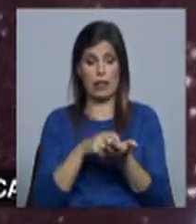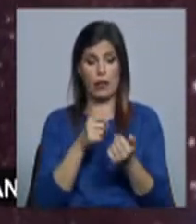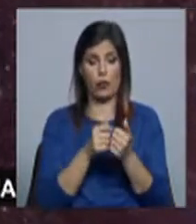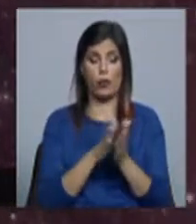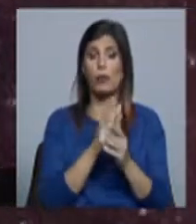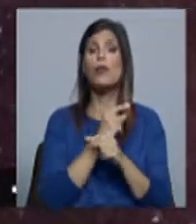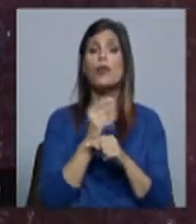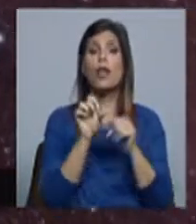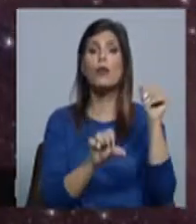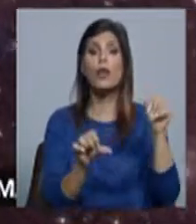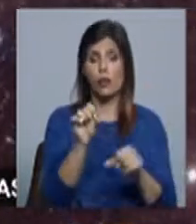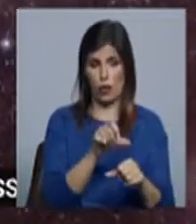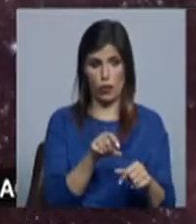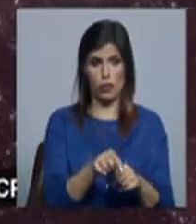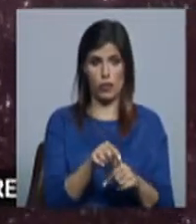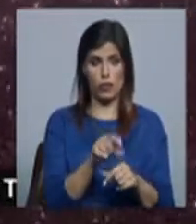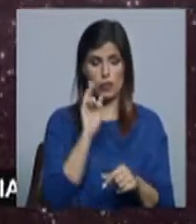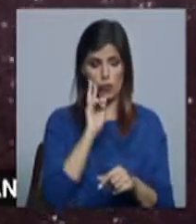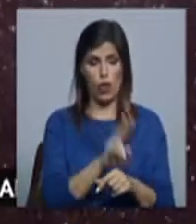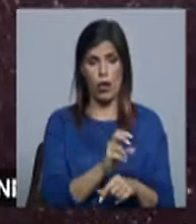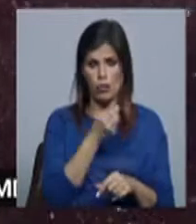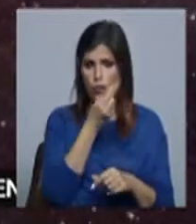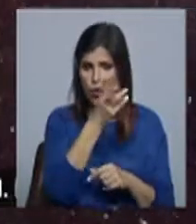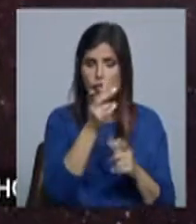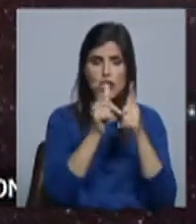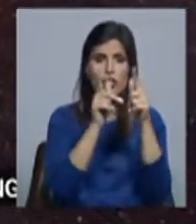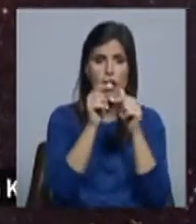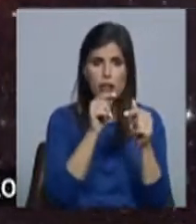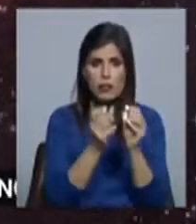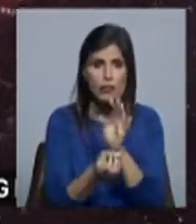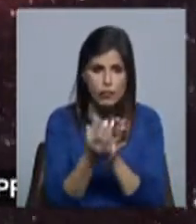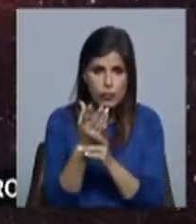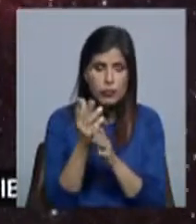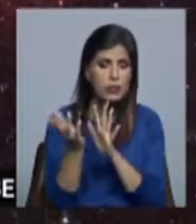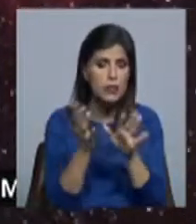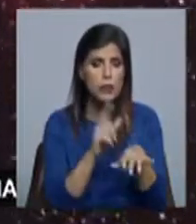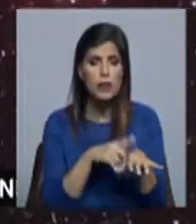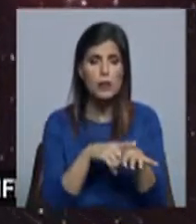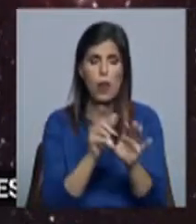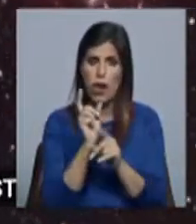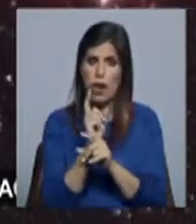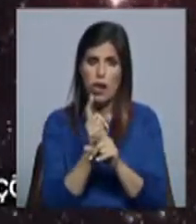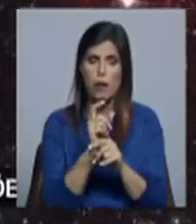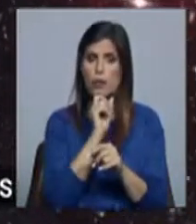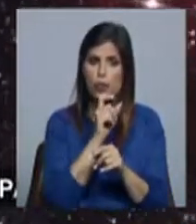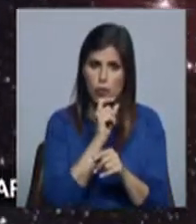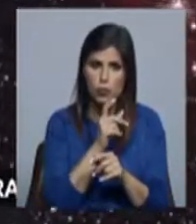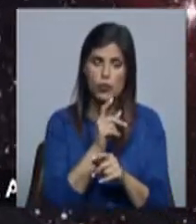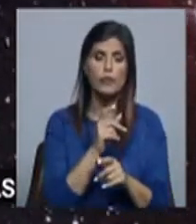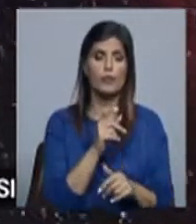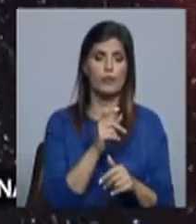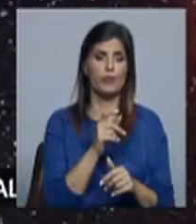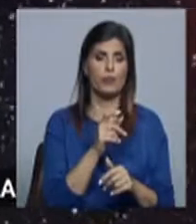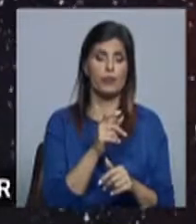laboratórios. São laboratórios onde encontramos muitas estrelas que nasceram mais ou menos na mesma altura. E, portanto, os astrónomos podem